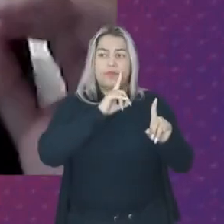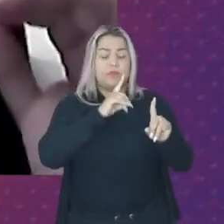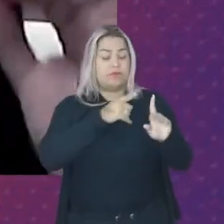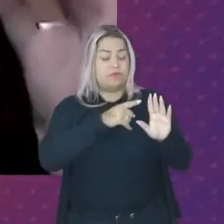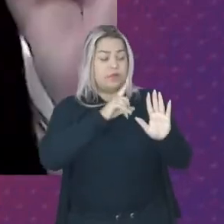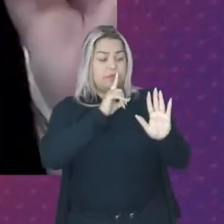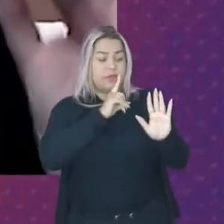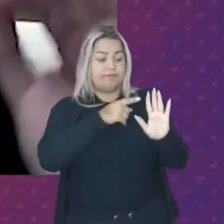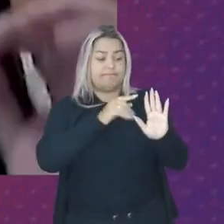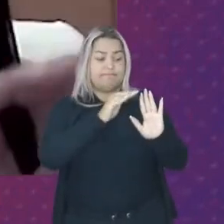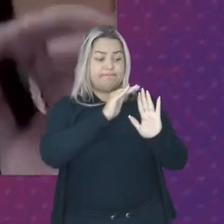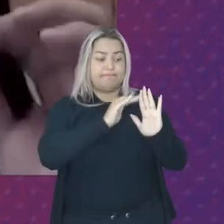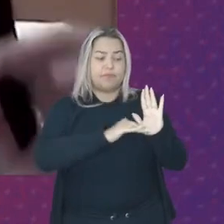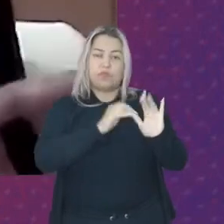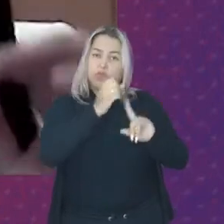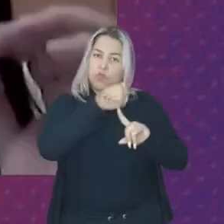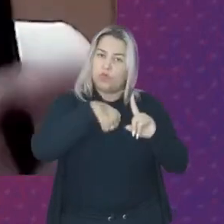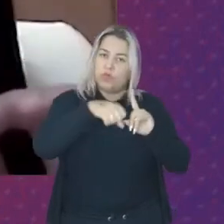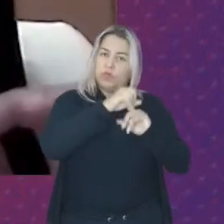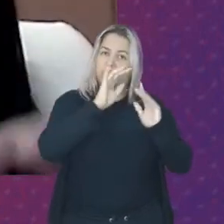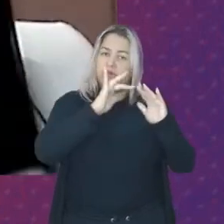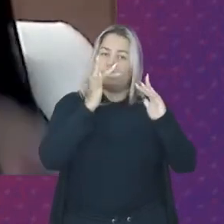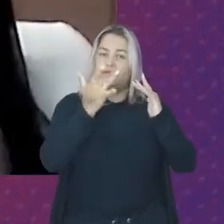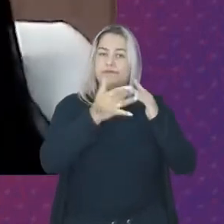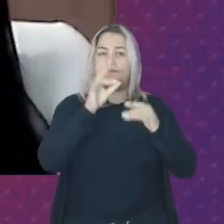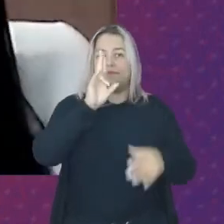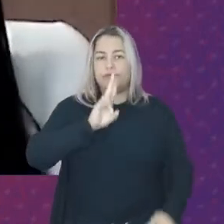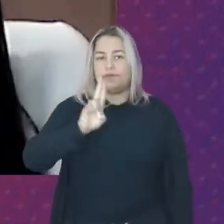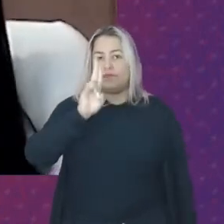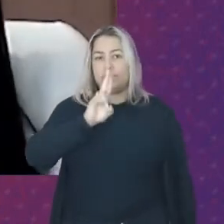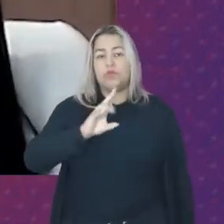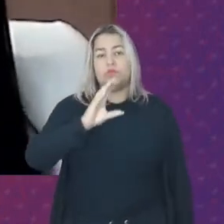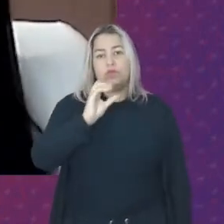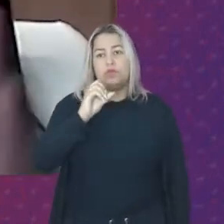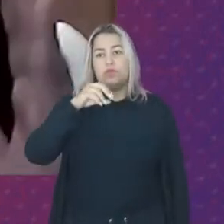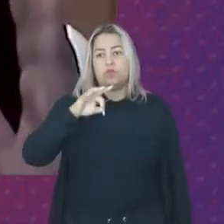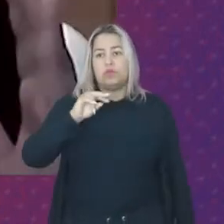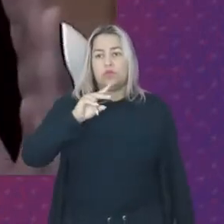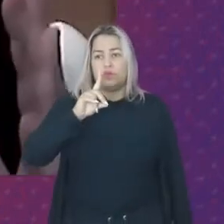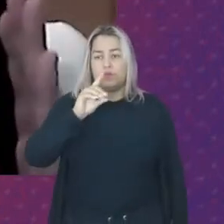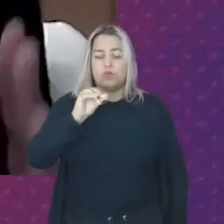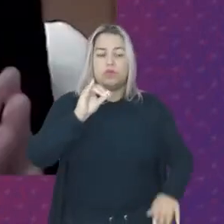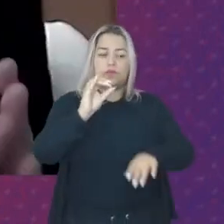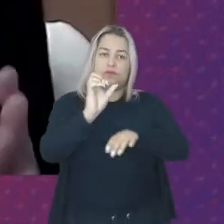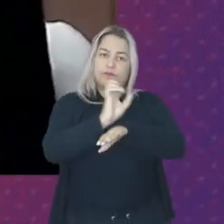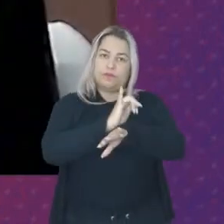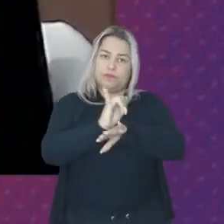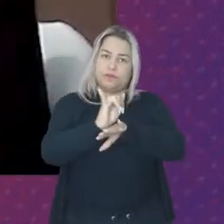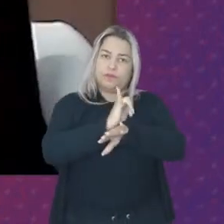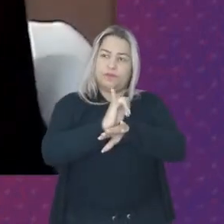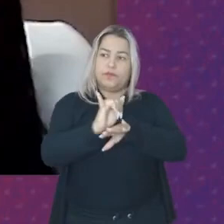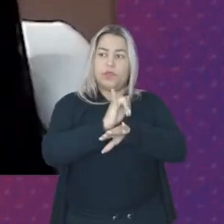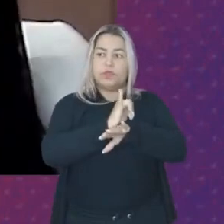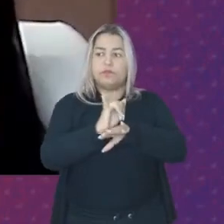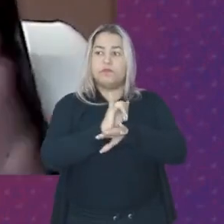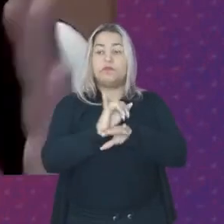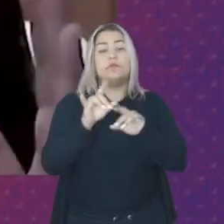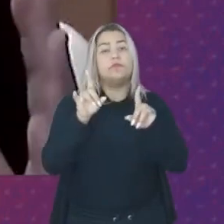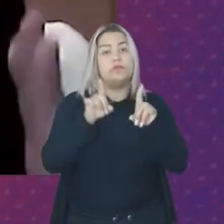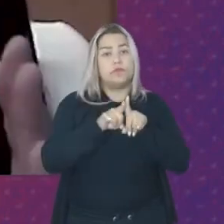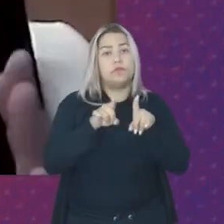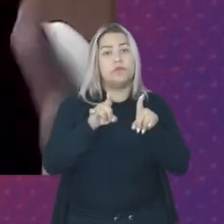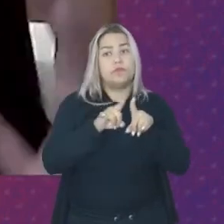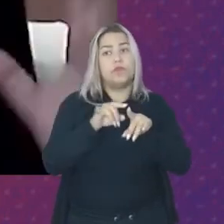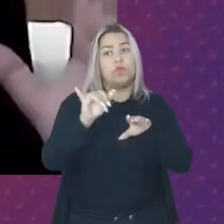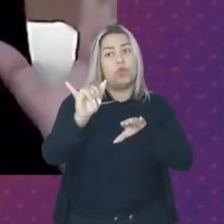redes sociais, utilizando conteúdo, porque conteúdo é estratégia. Conteúdo